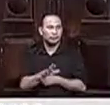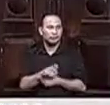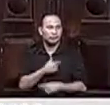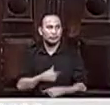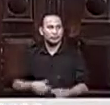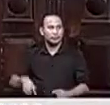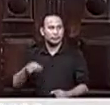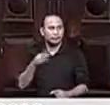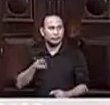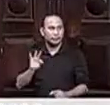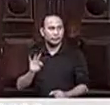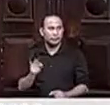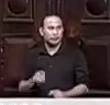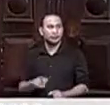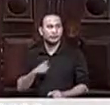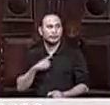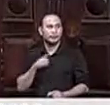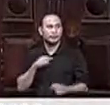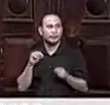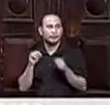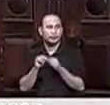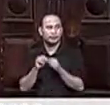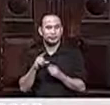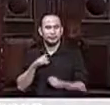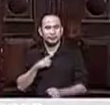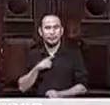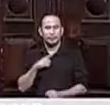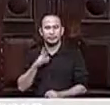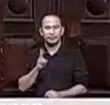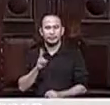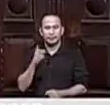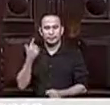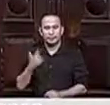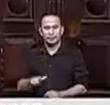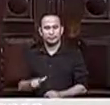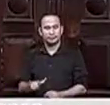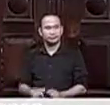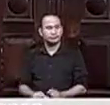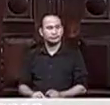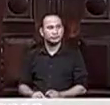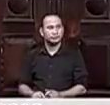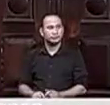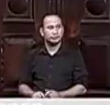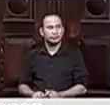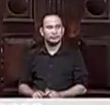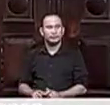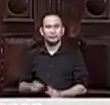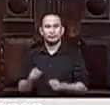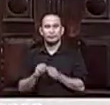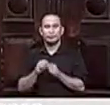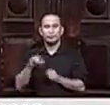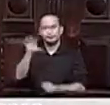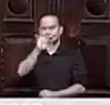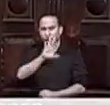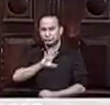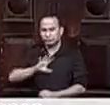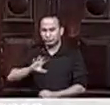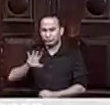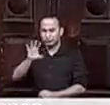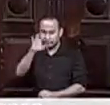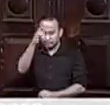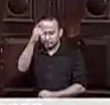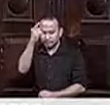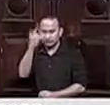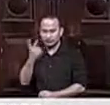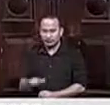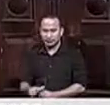governo federal vem fazendo, tem cada vez mais, deputados, colocando o nosso Estado no mais